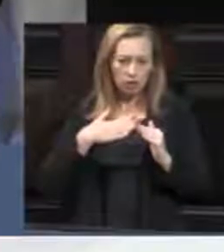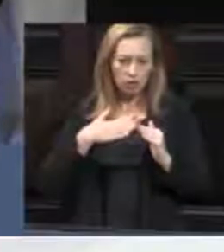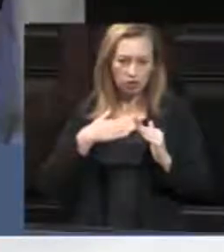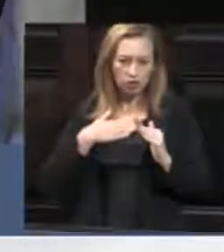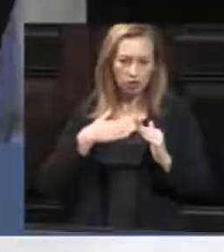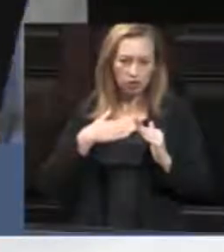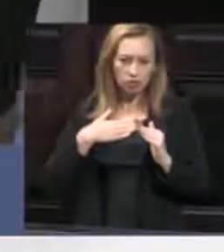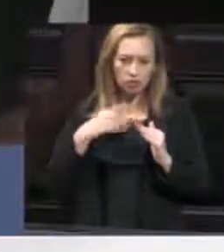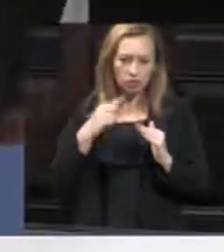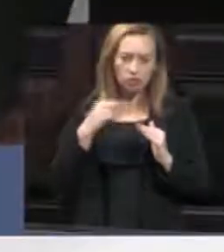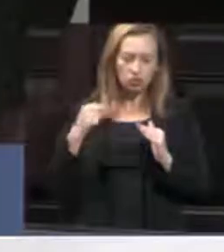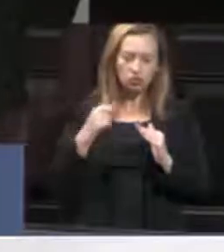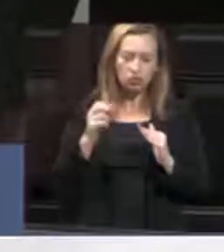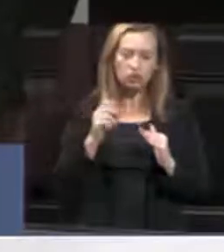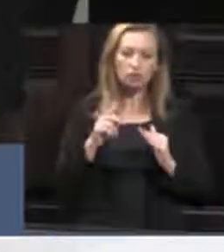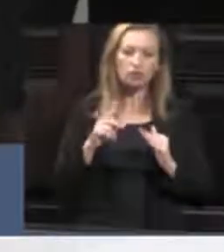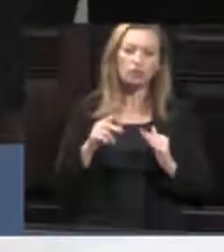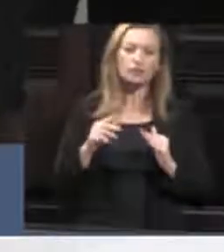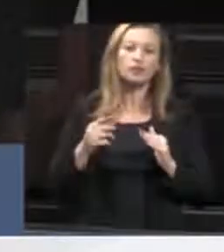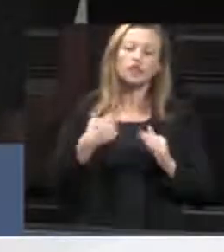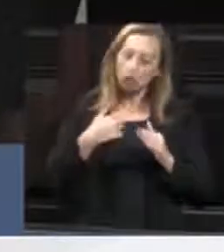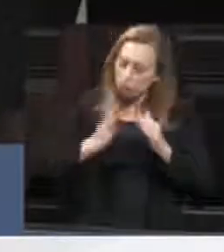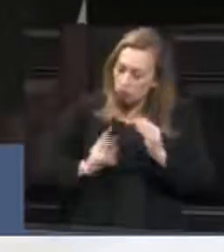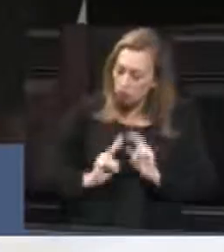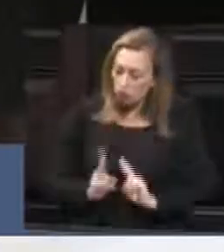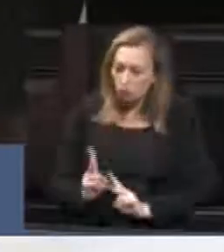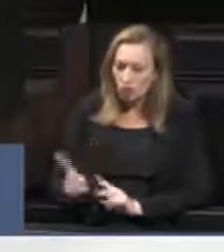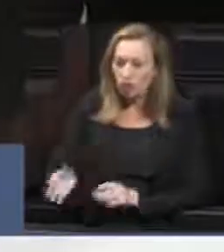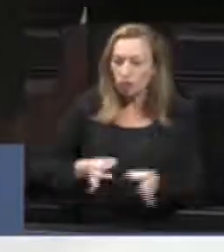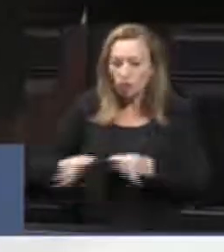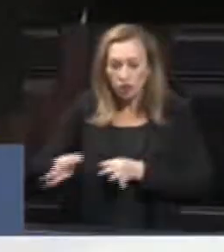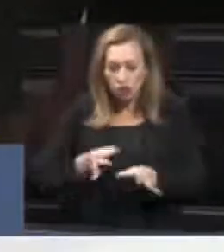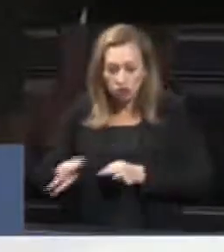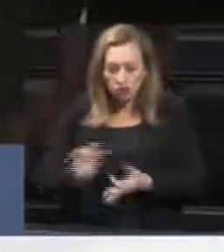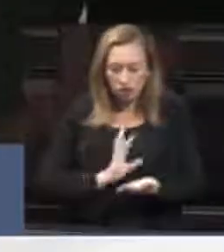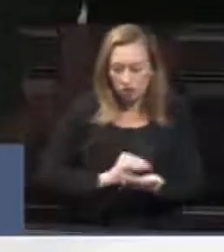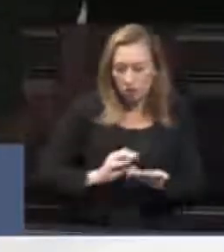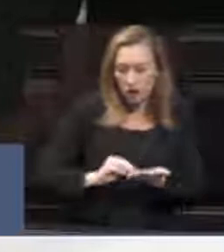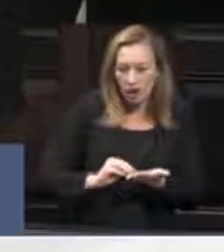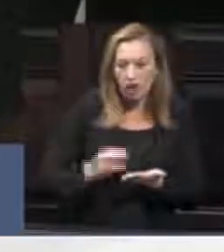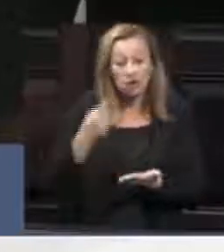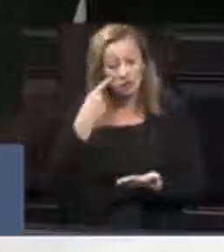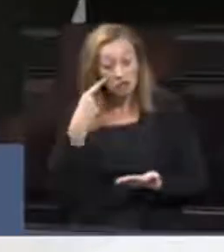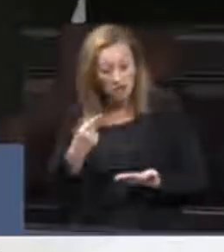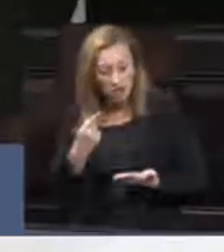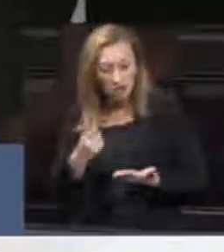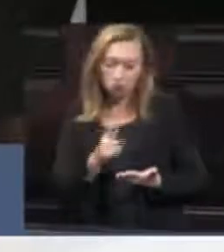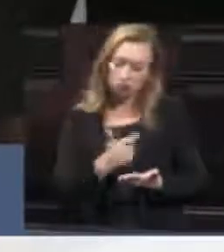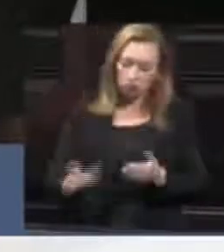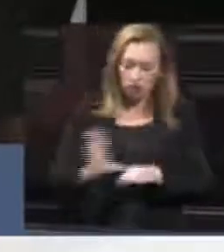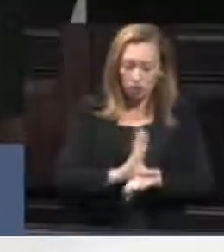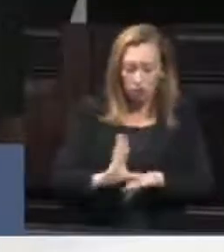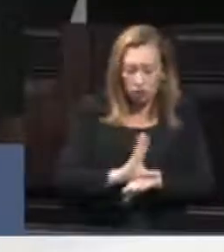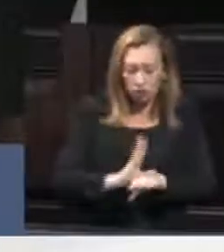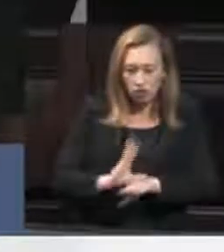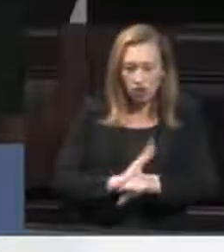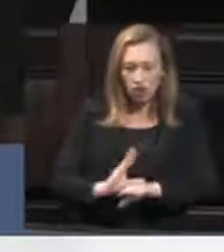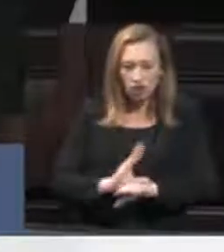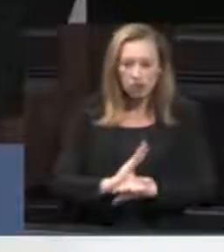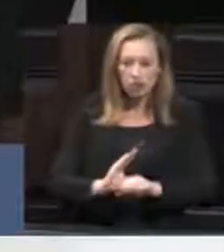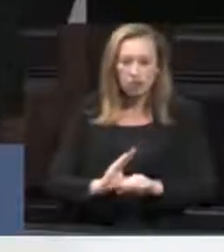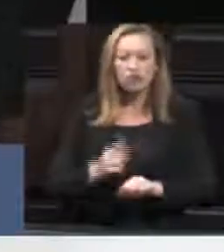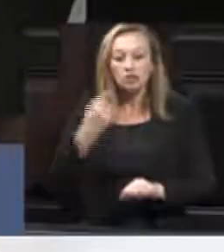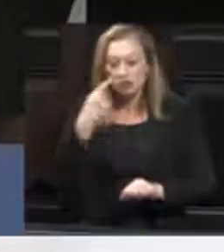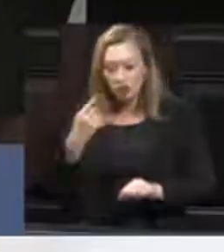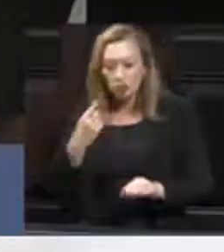retiraremos o projeto de pauta, faremos a avaliação das possíveis inconstitucionalidades, a ponto que o governador